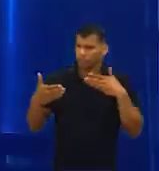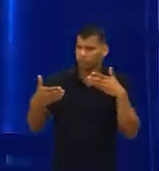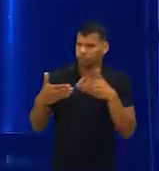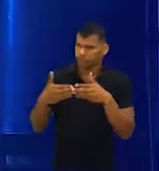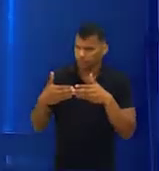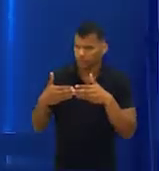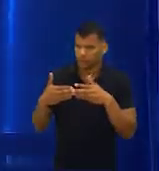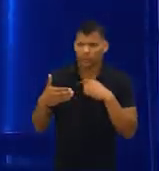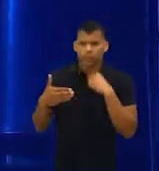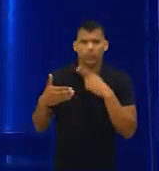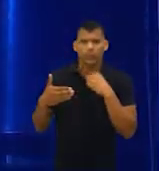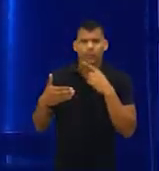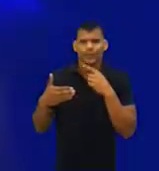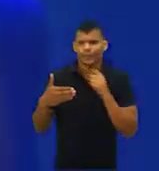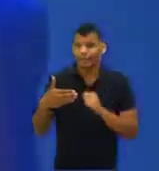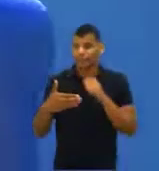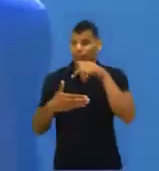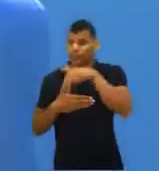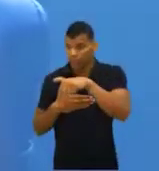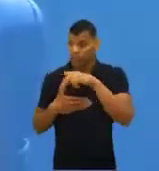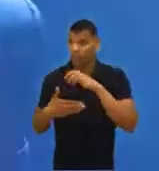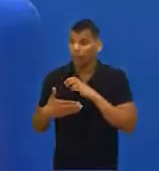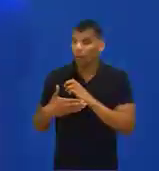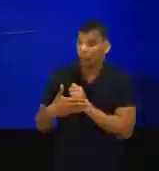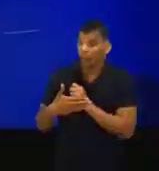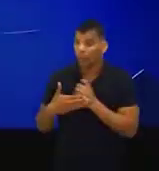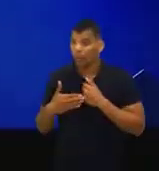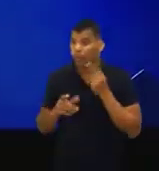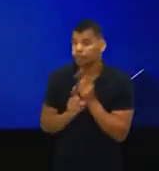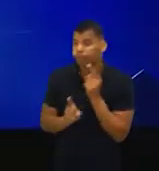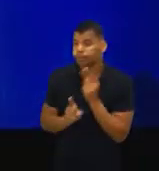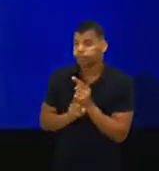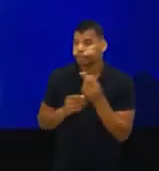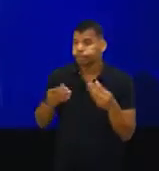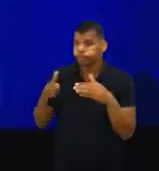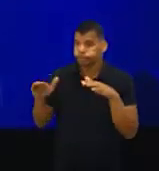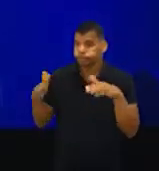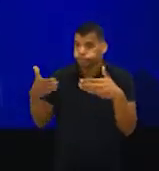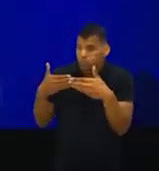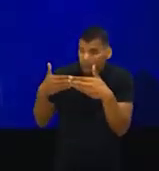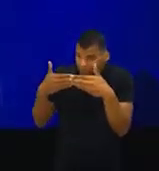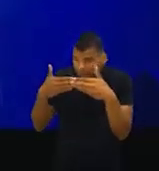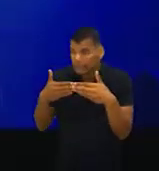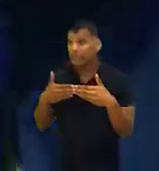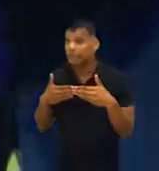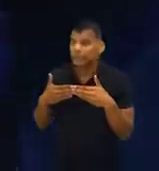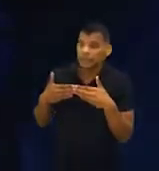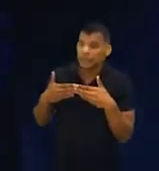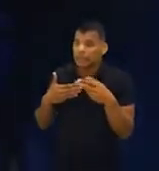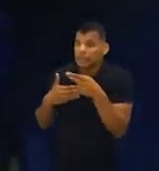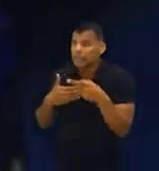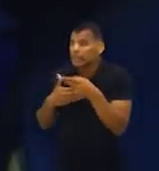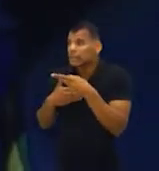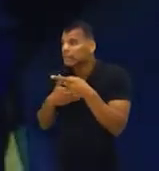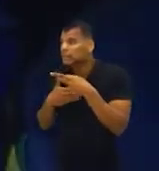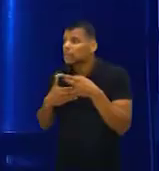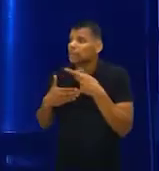nem me fale. Isso é que dá, cê querer frequentar.